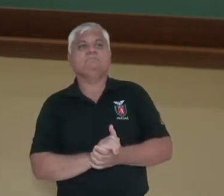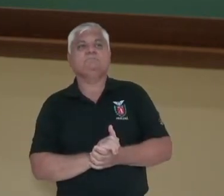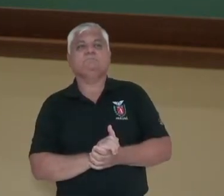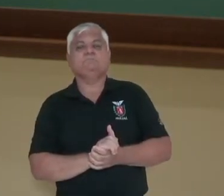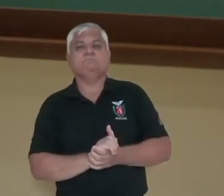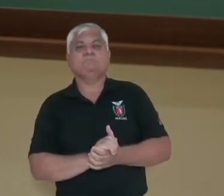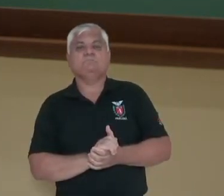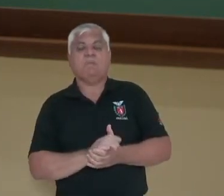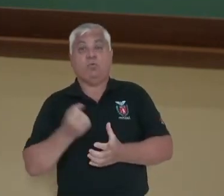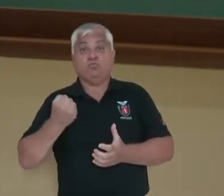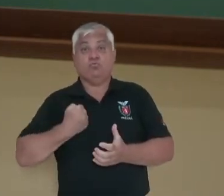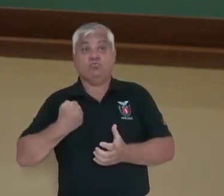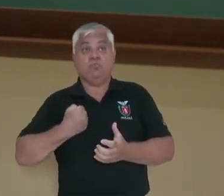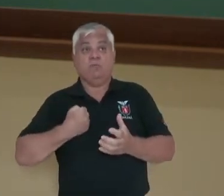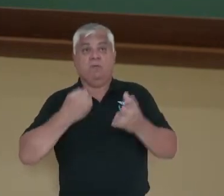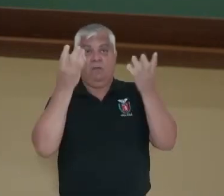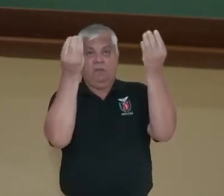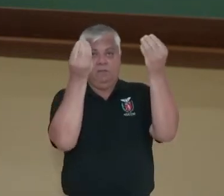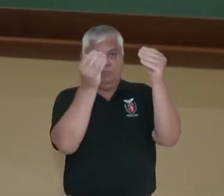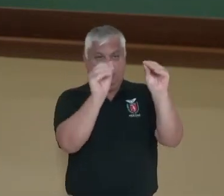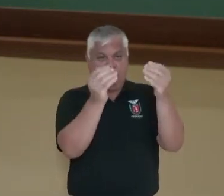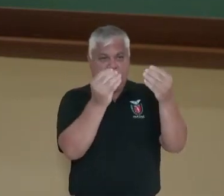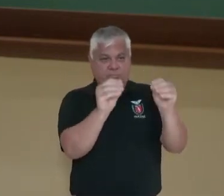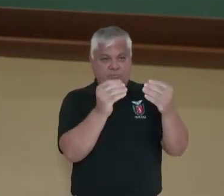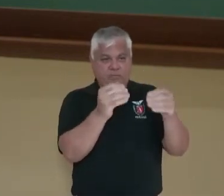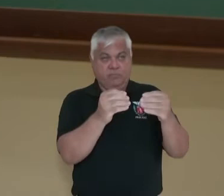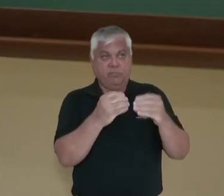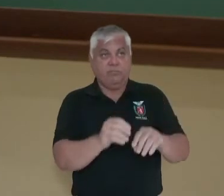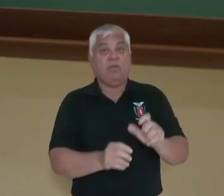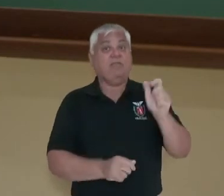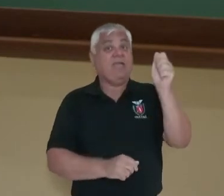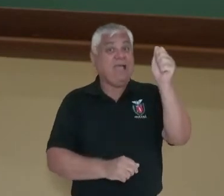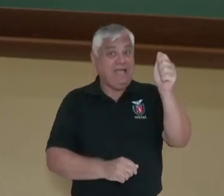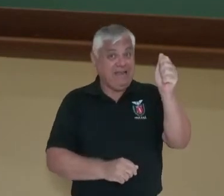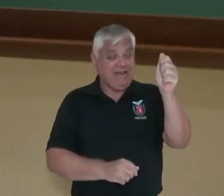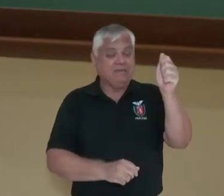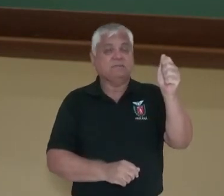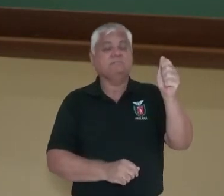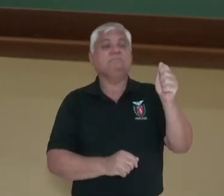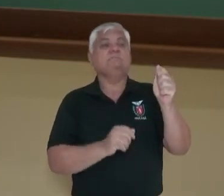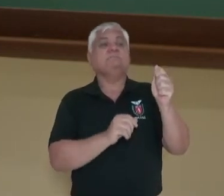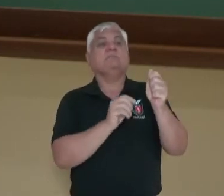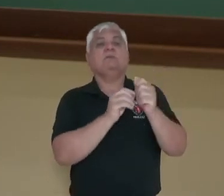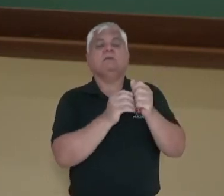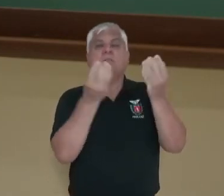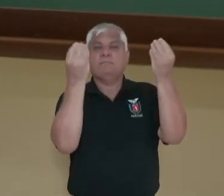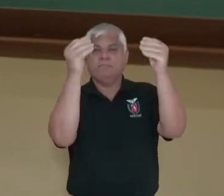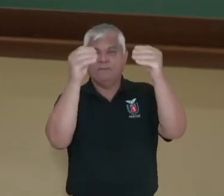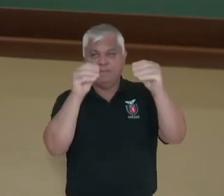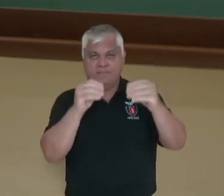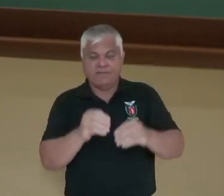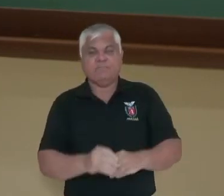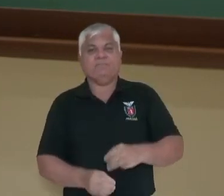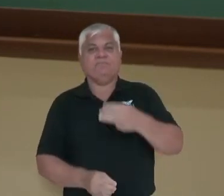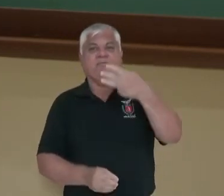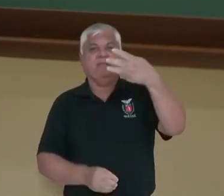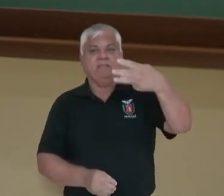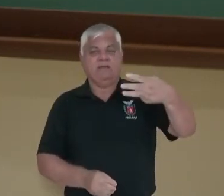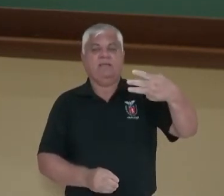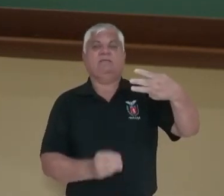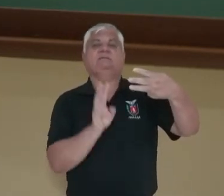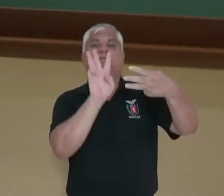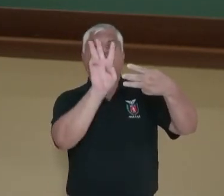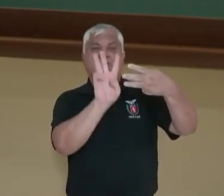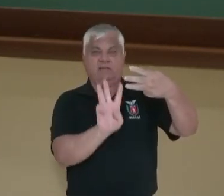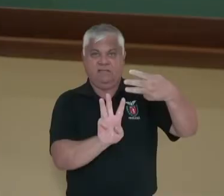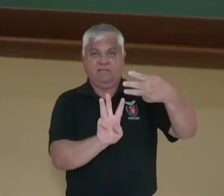Simplesmente, a professora, ó, pegou todos os elementos que tinha nessa primeira tabela e colocou aqui. Pode ser dito como a